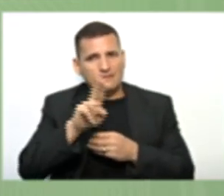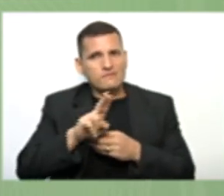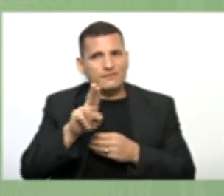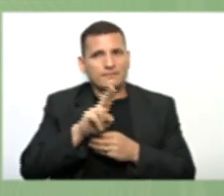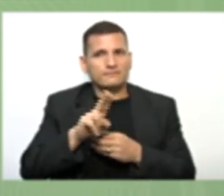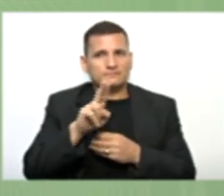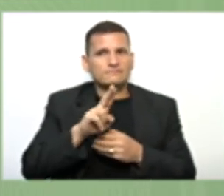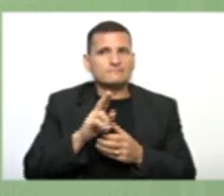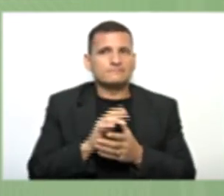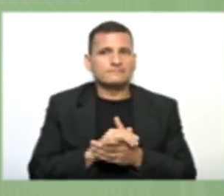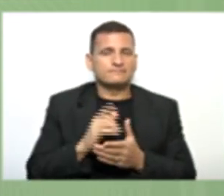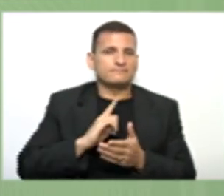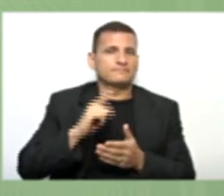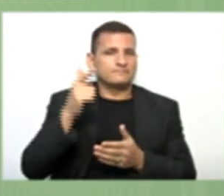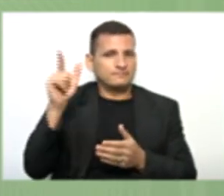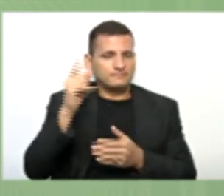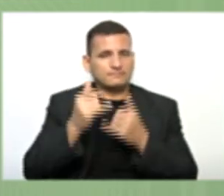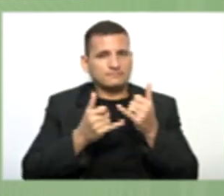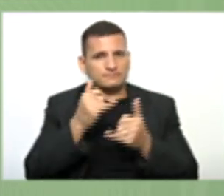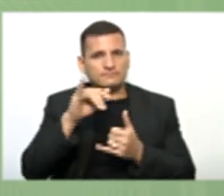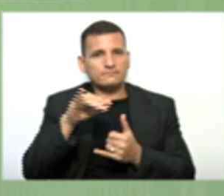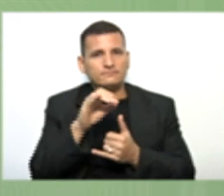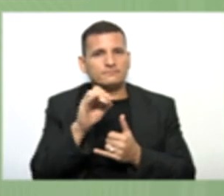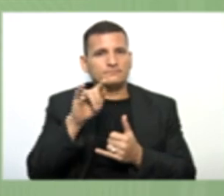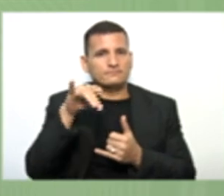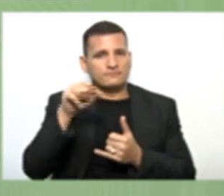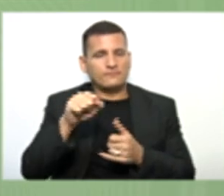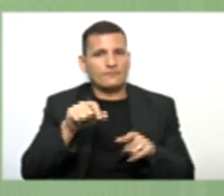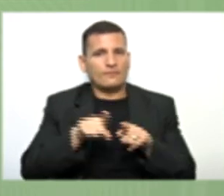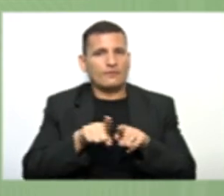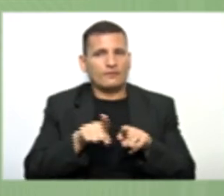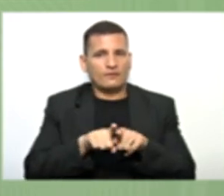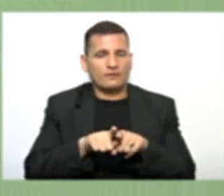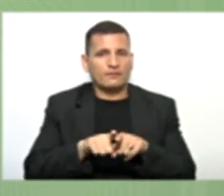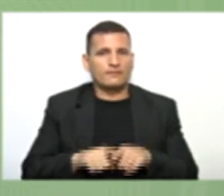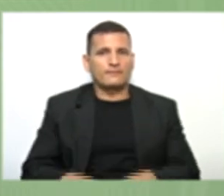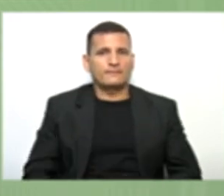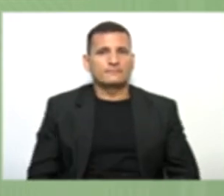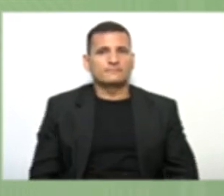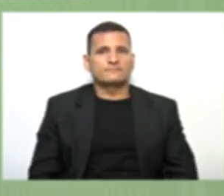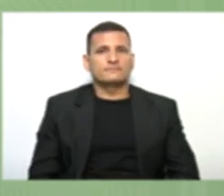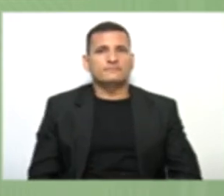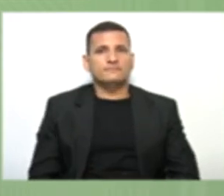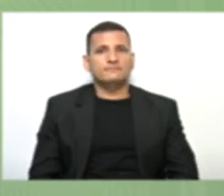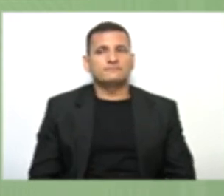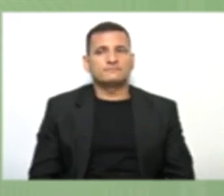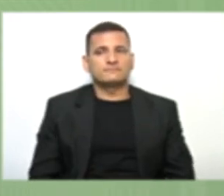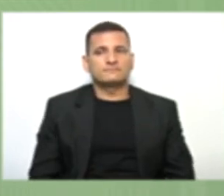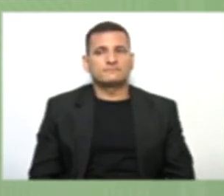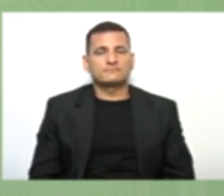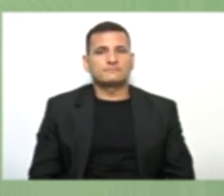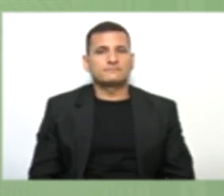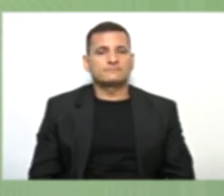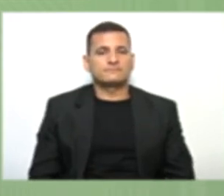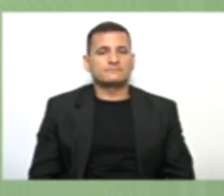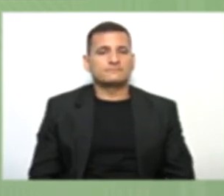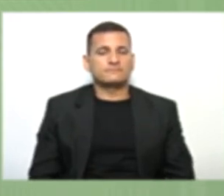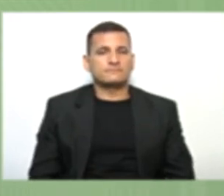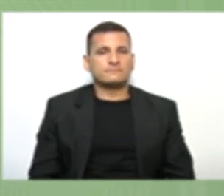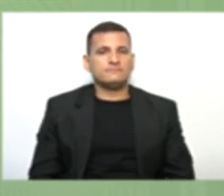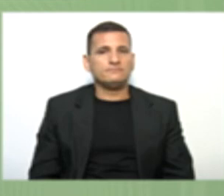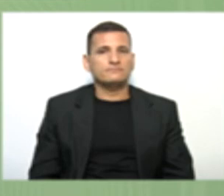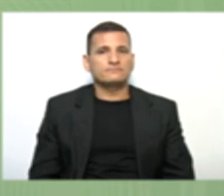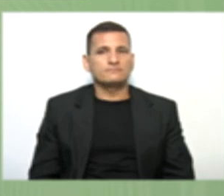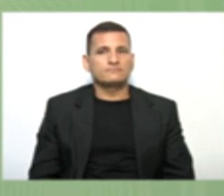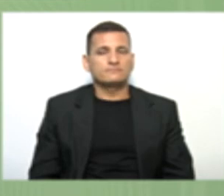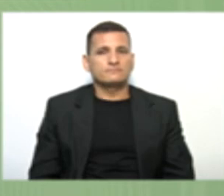daqui, exatamente. Que tem outros também, não é verdade? Certeza. É muito bom. CS. Olha aí, eu só quer chegar assim. Tá certo,